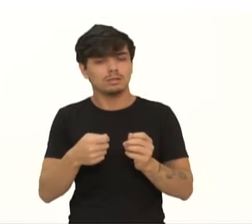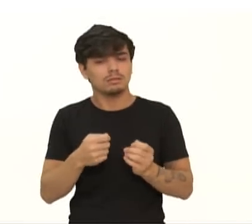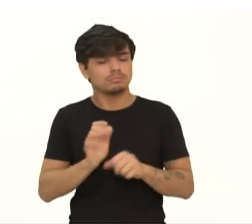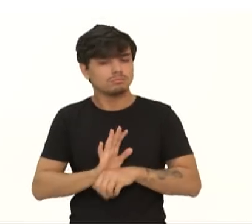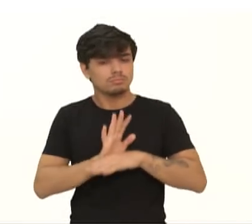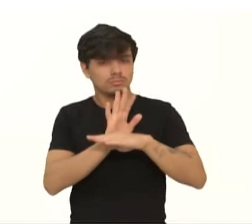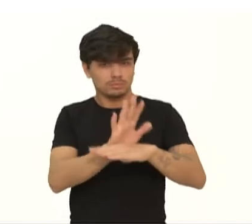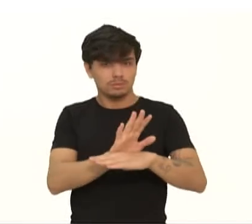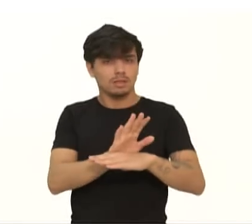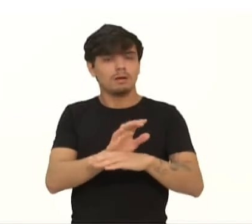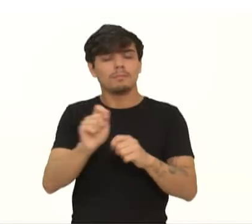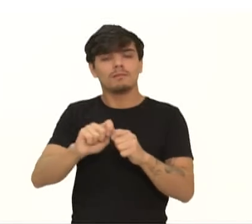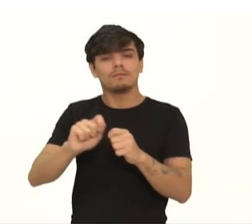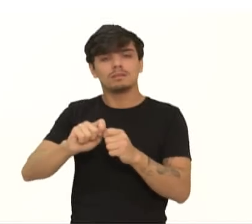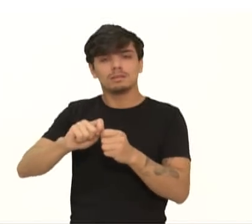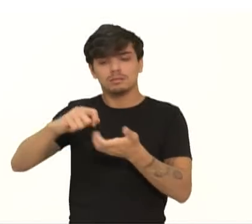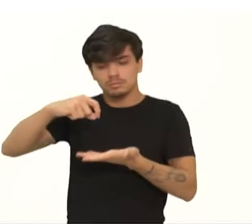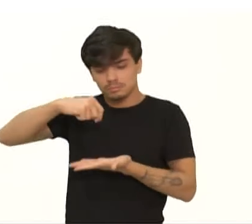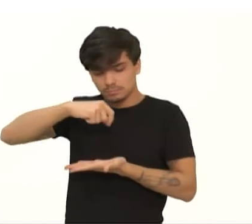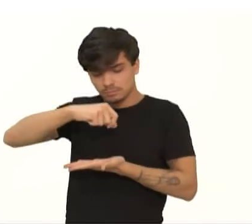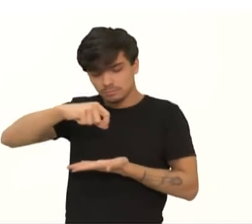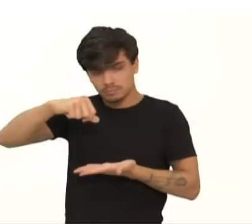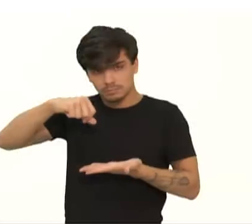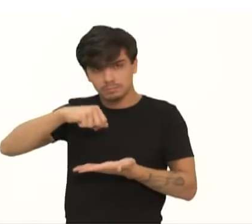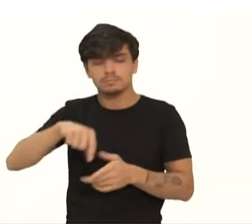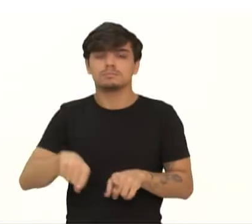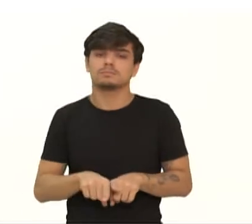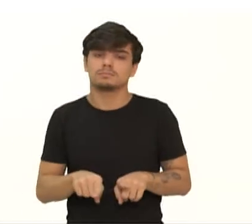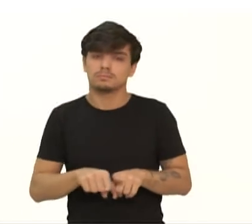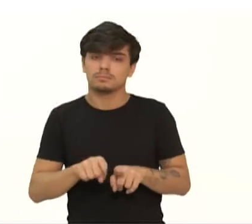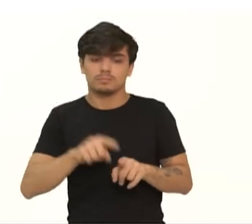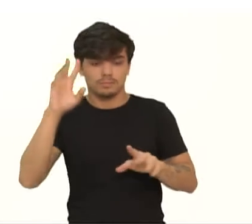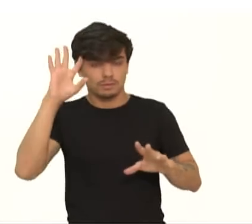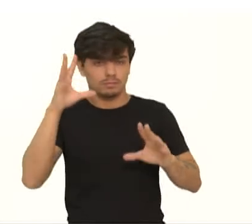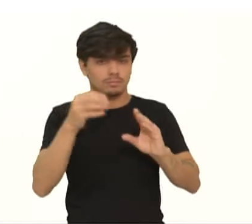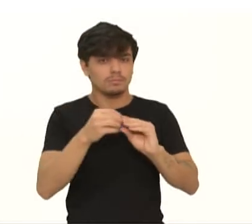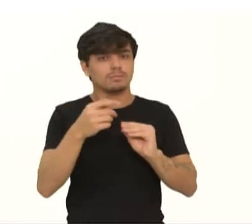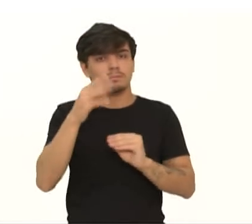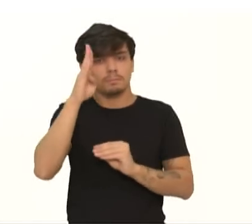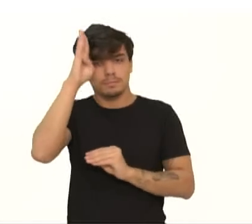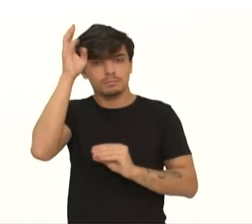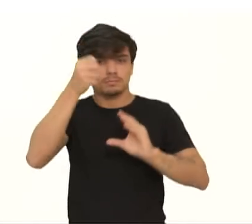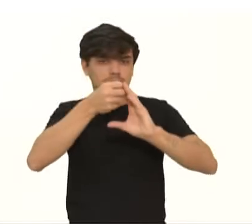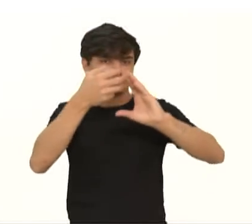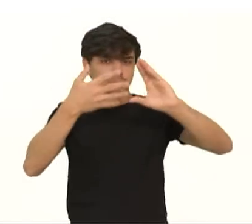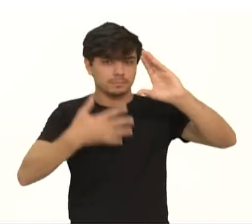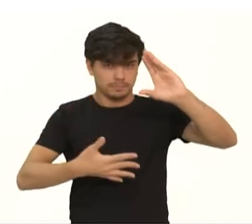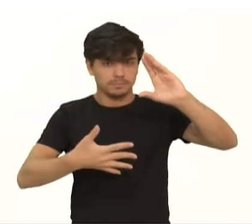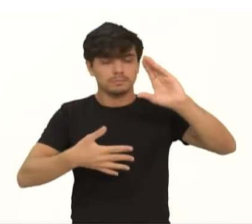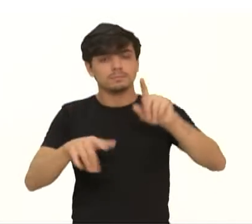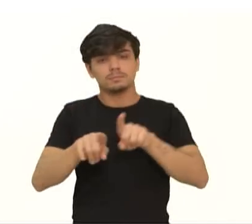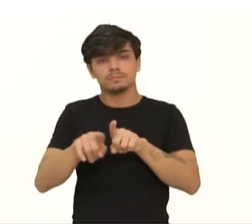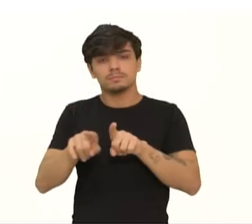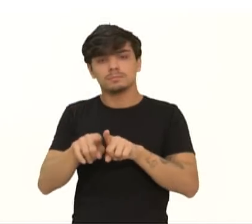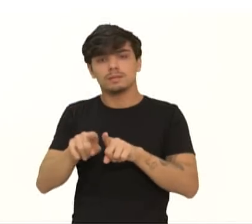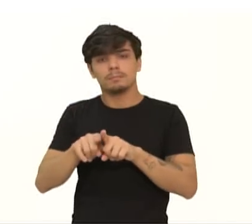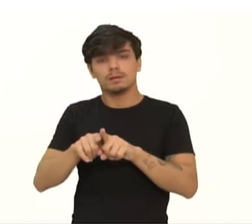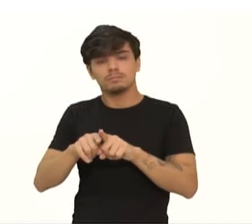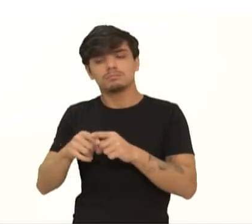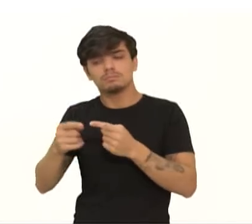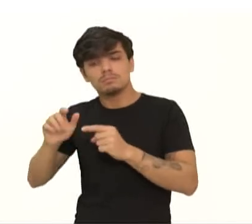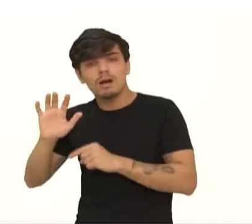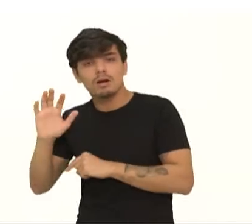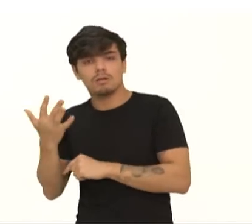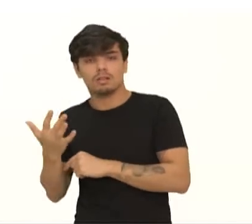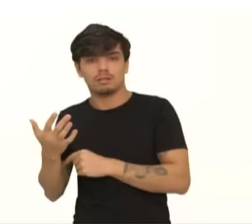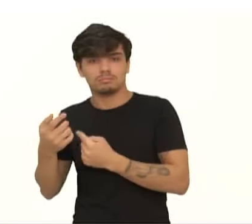do capitalismo. Compreender suas principais características e suas consequências